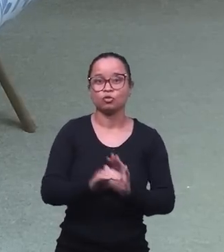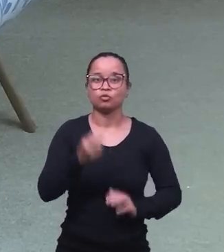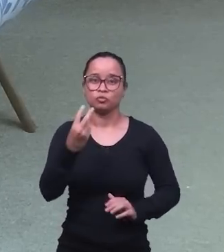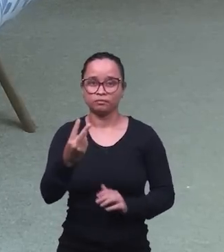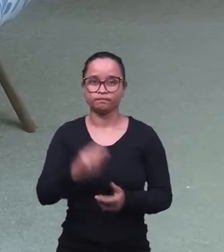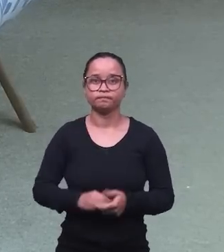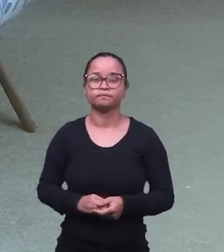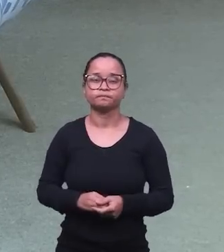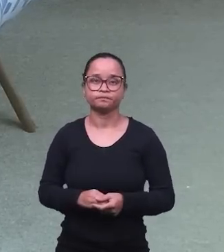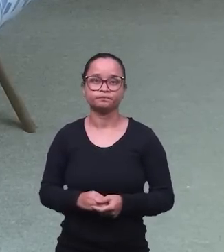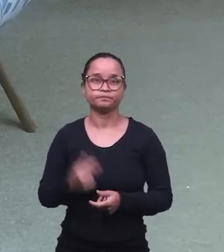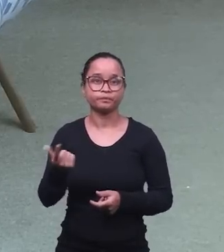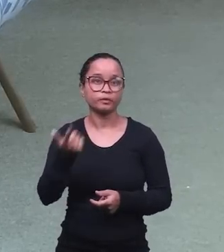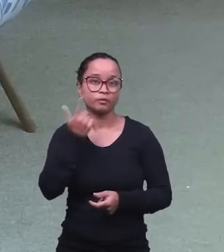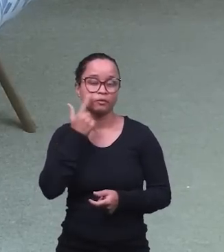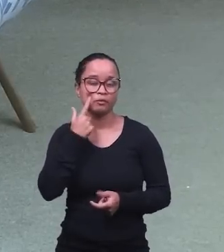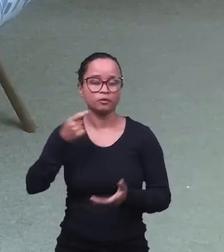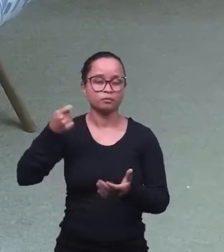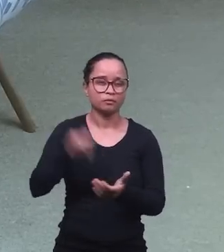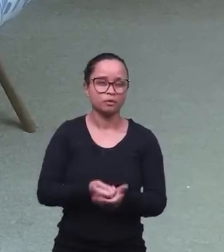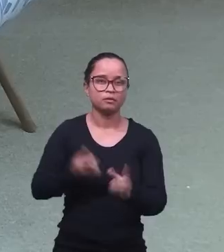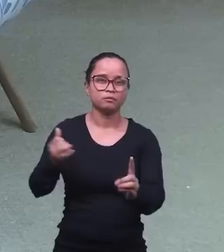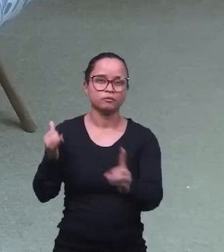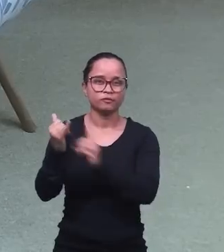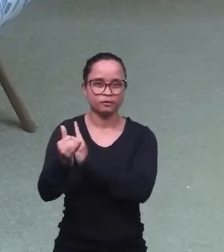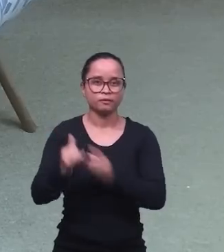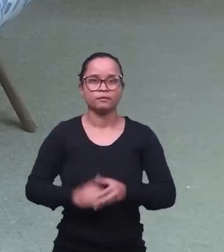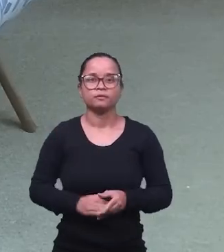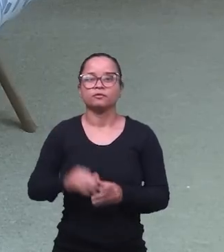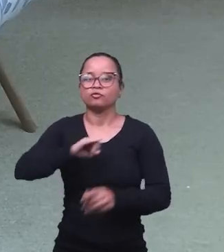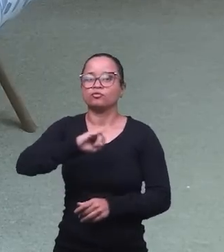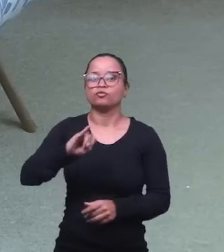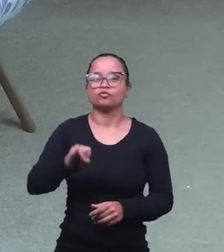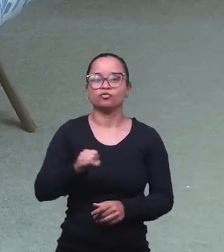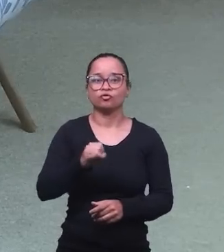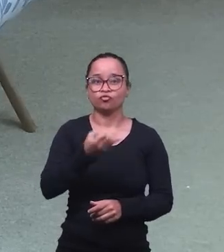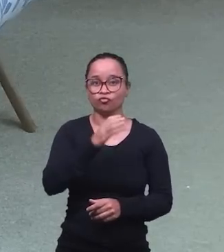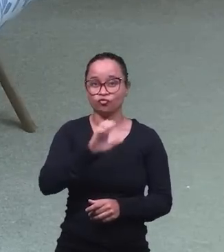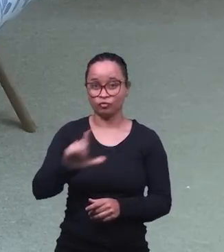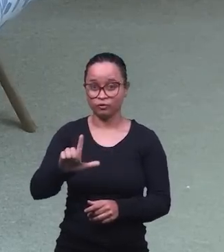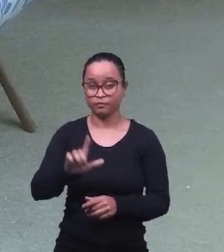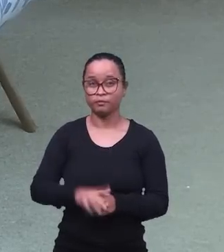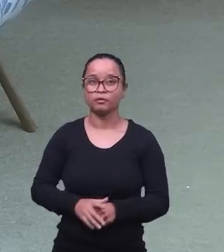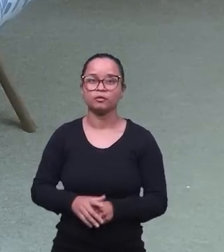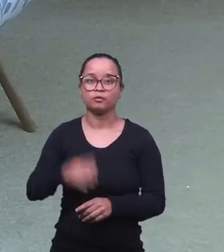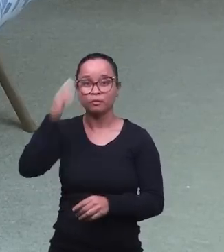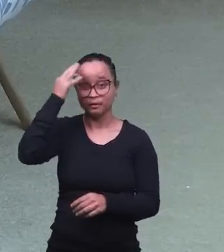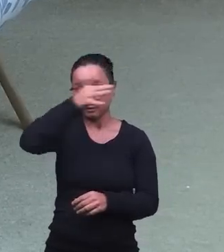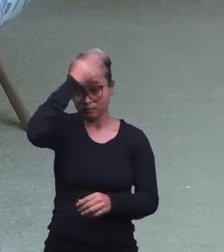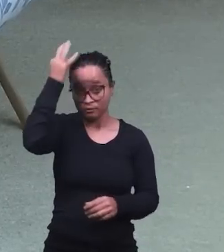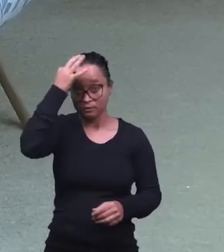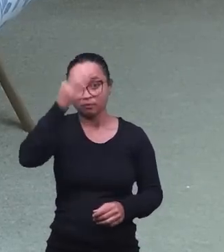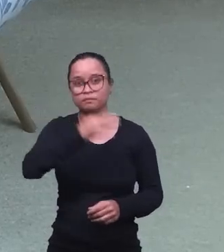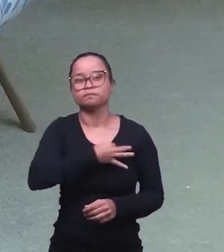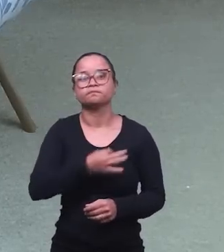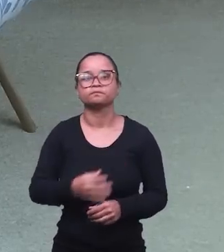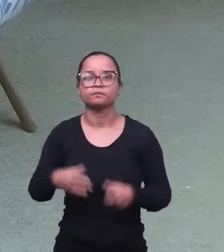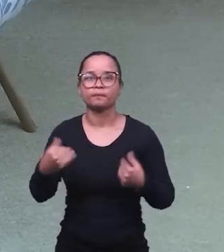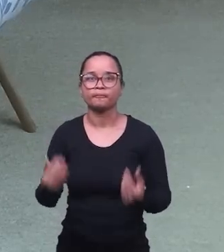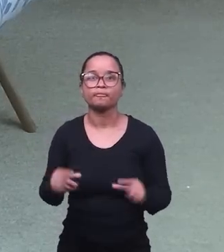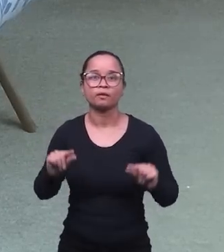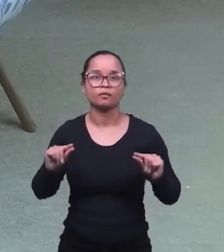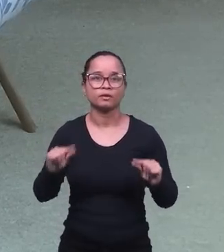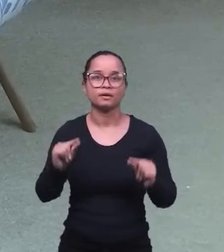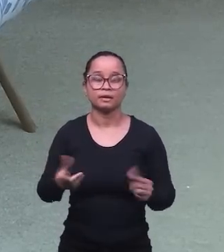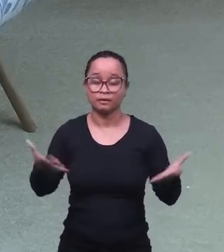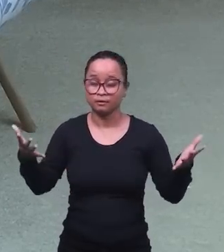capítulo 2. Nós vamos ver ali o cumprimento da profecia de Joel, do batismo com o Espírito Santo na vida da igreja, que era